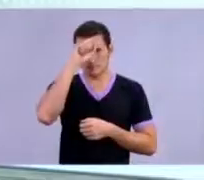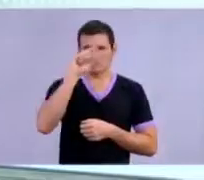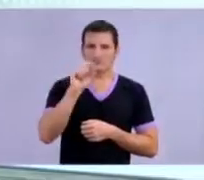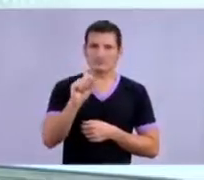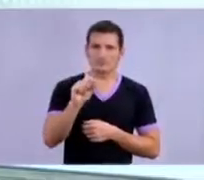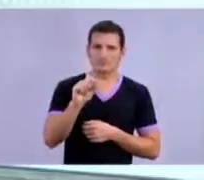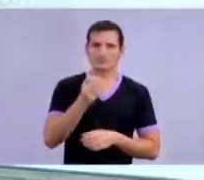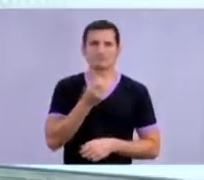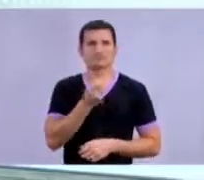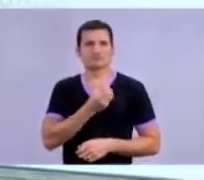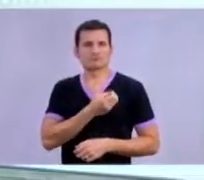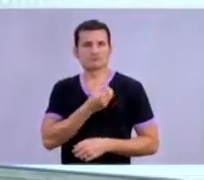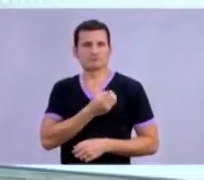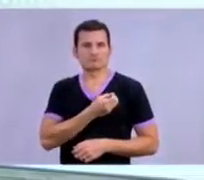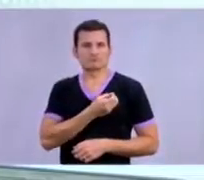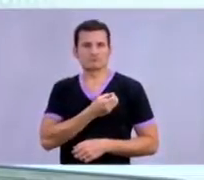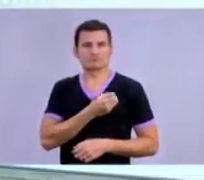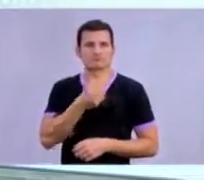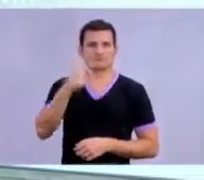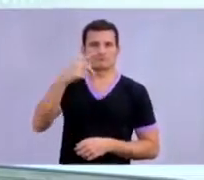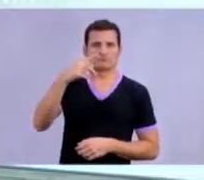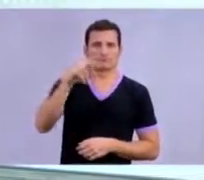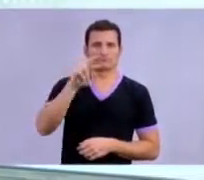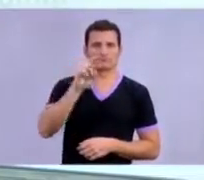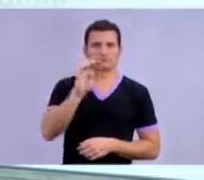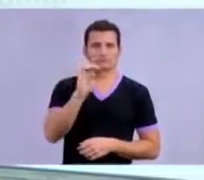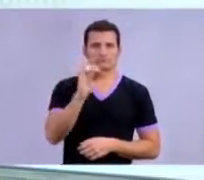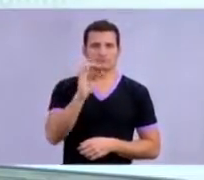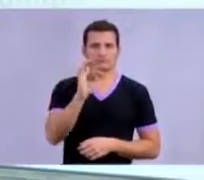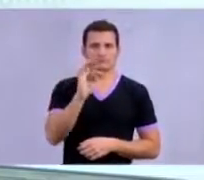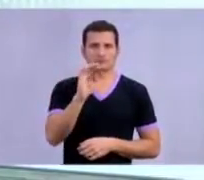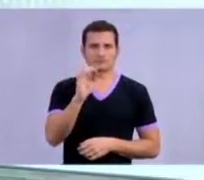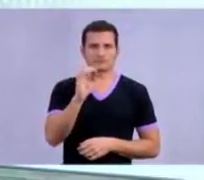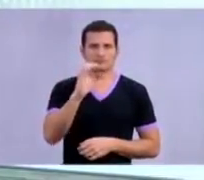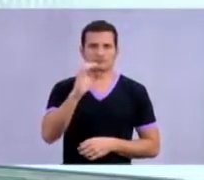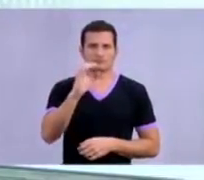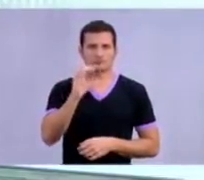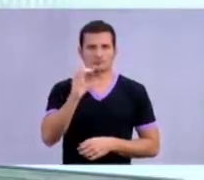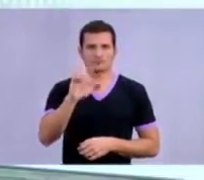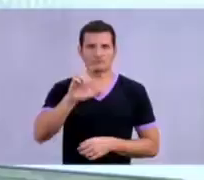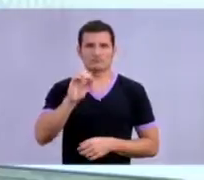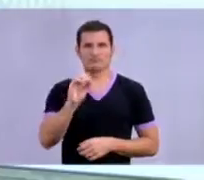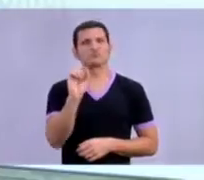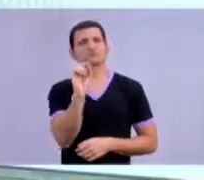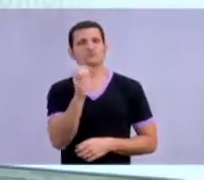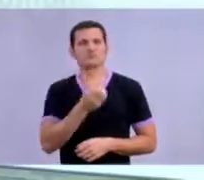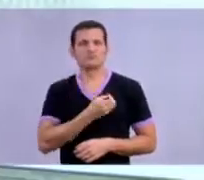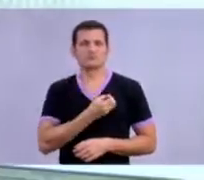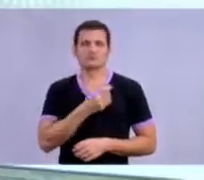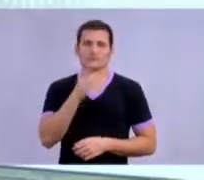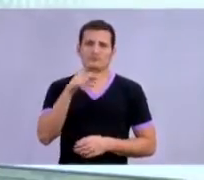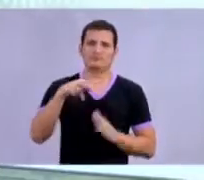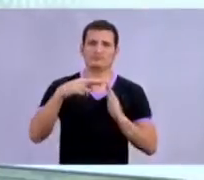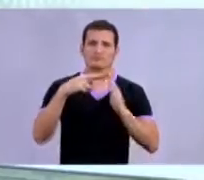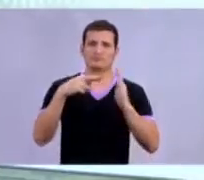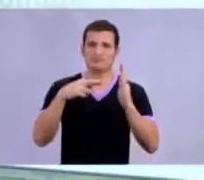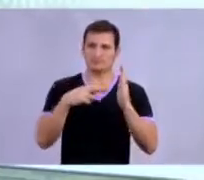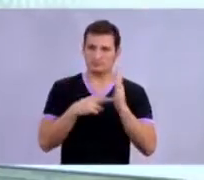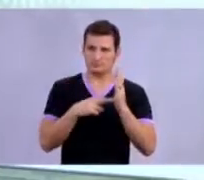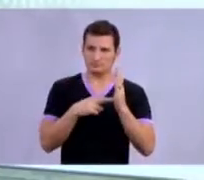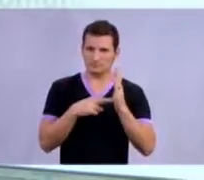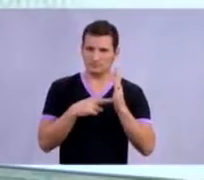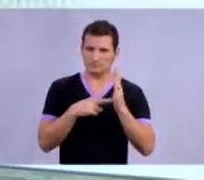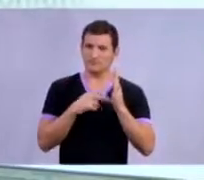protocolos. Protocolo, bem resumido, bem rapidamente, são regras. O que a gente vai